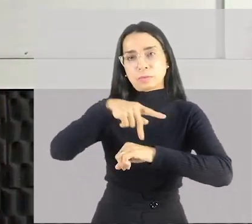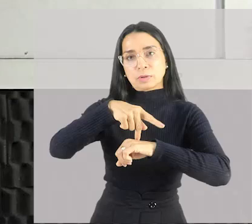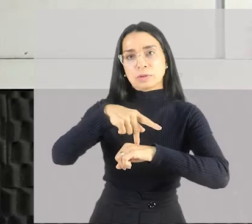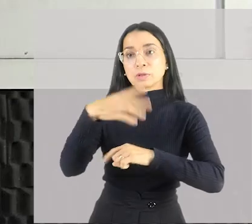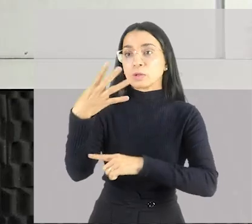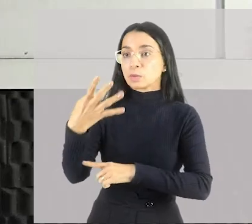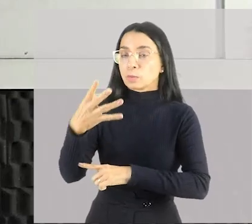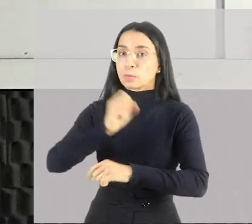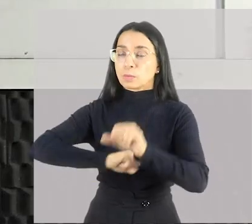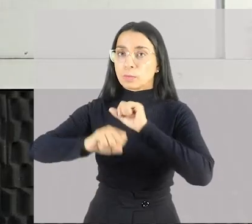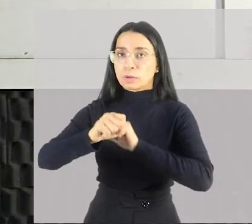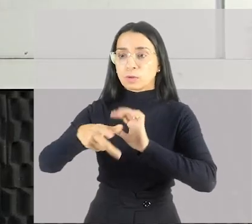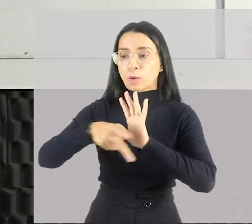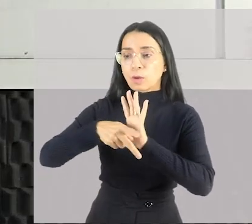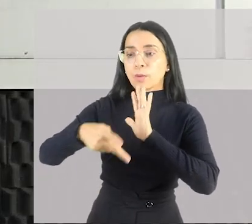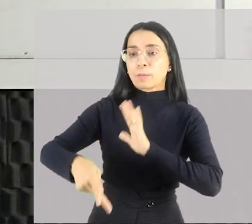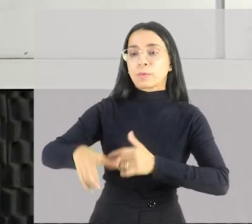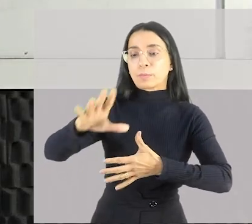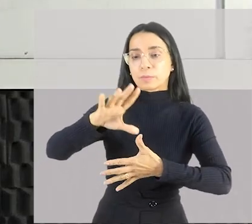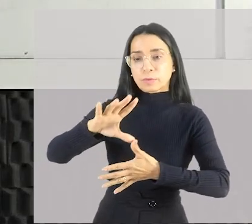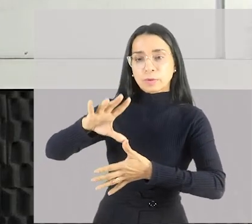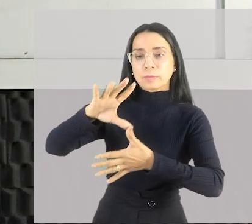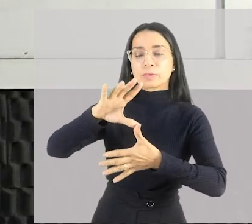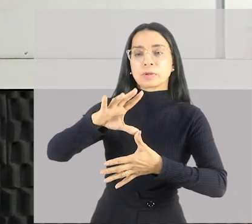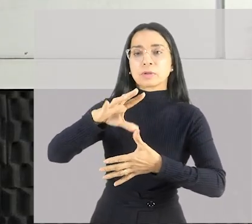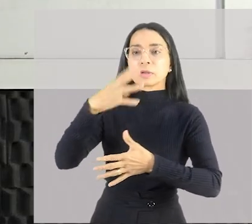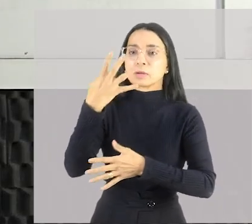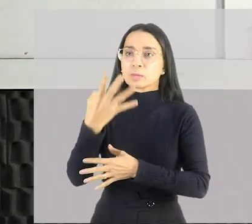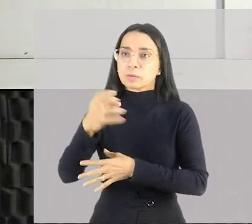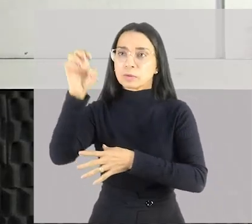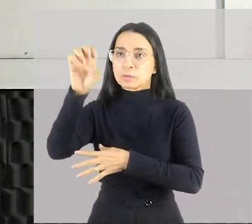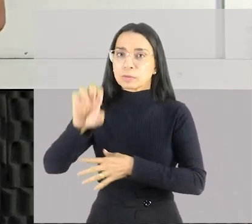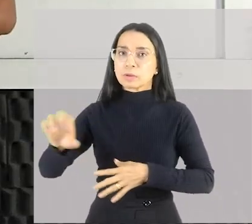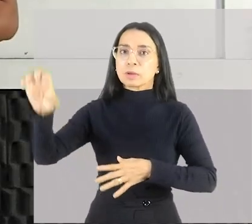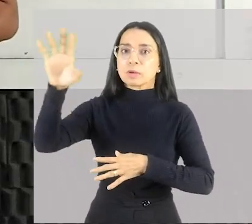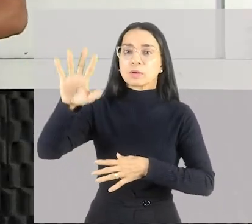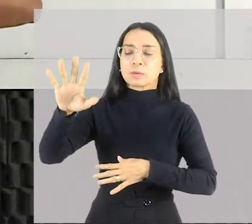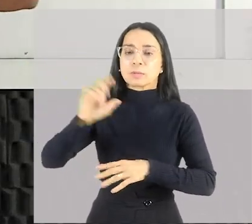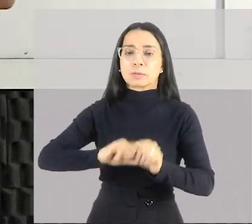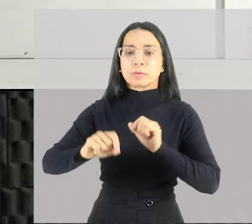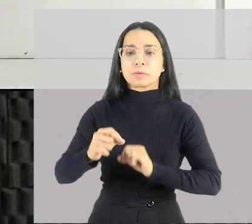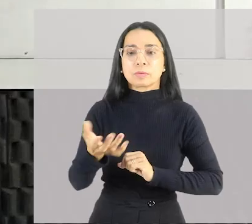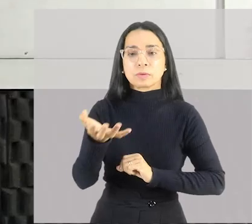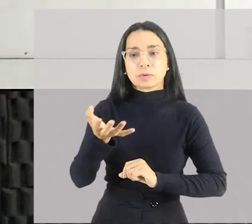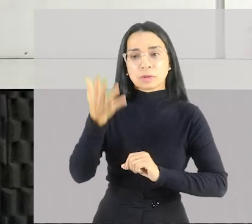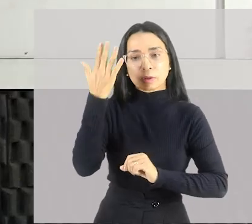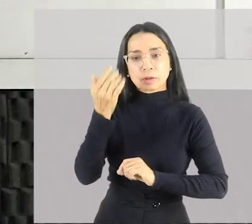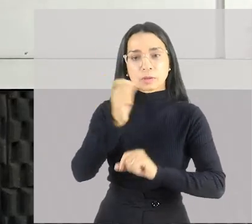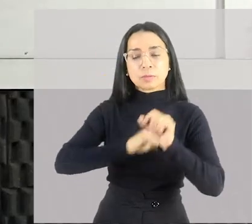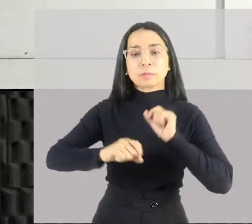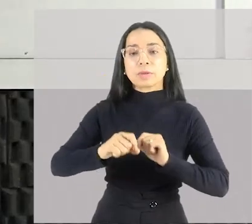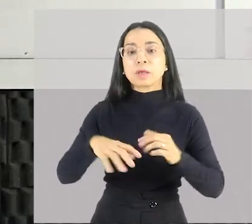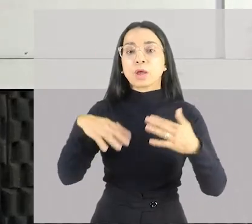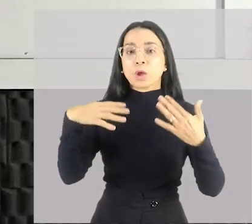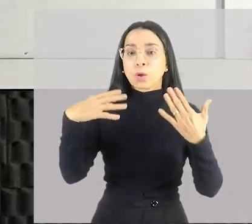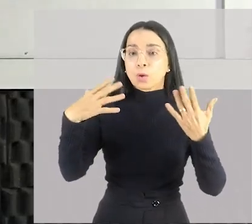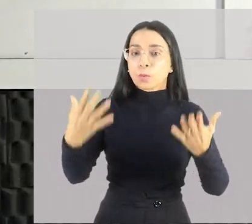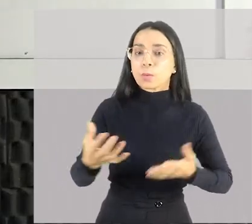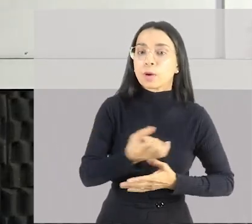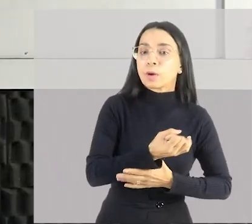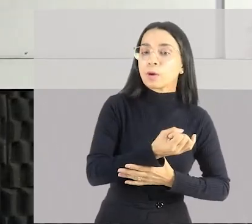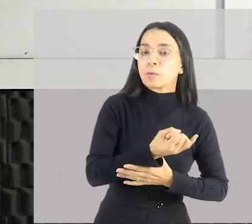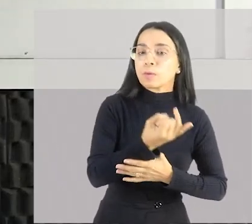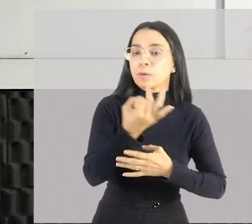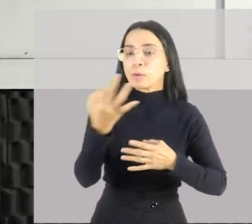quatro são americanos são da América e quatro são europeus e ele quer saber qual é a probabilidade de ter